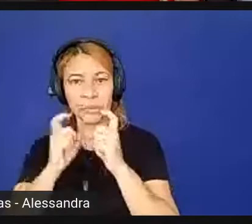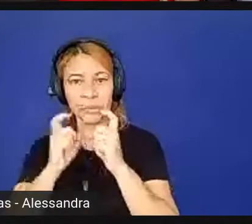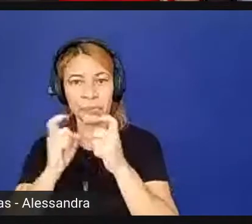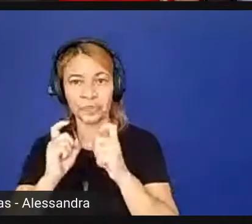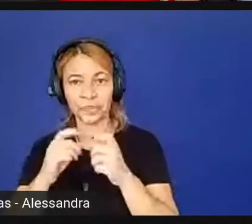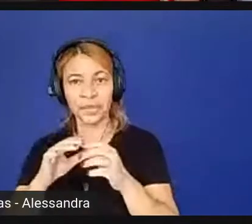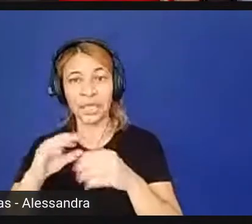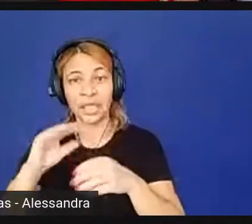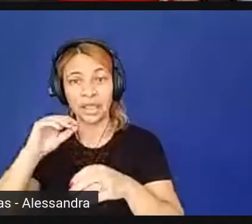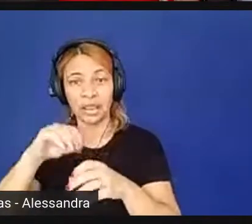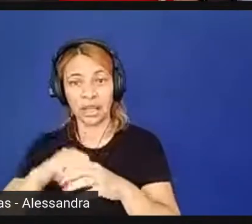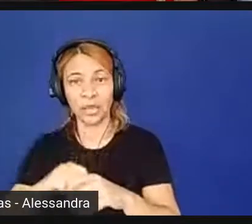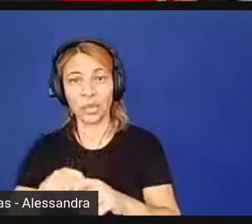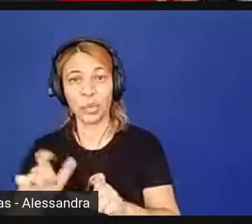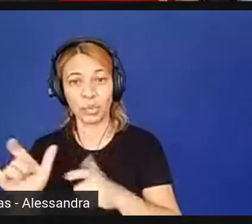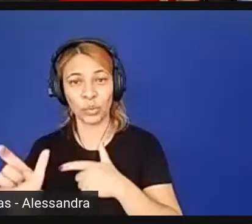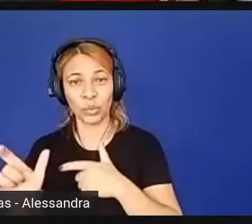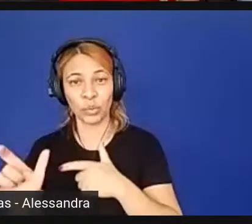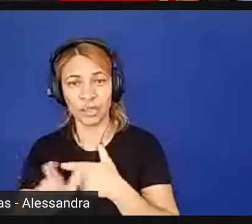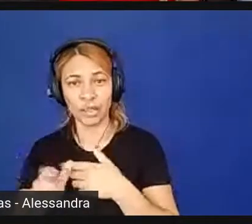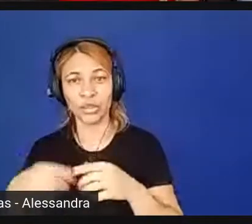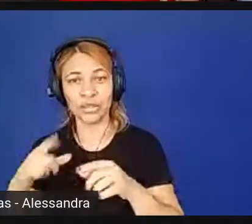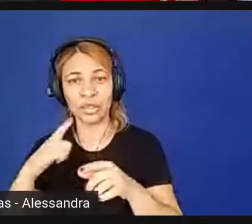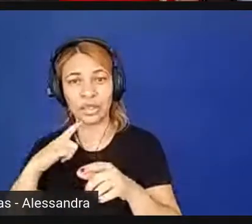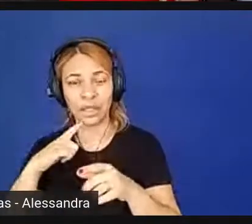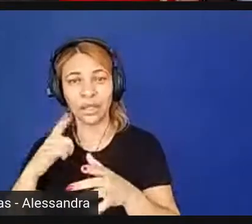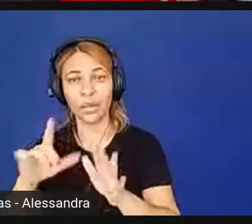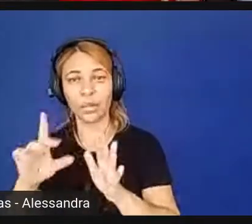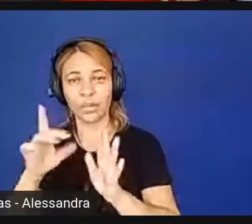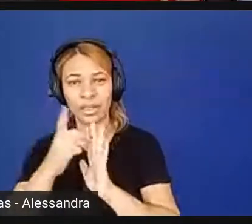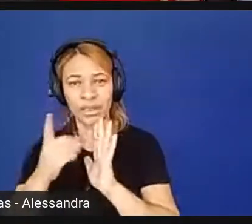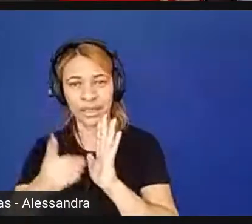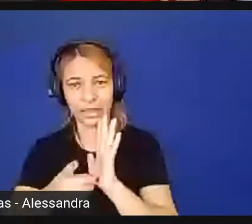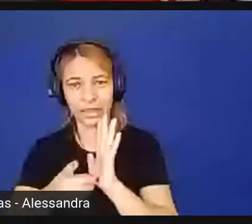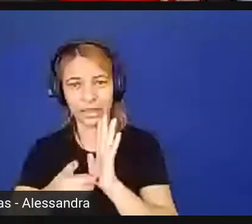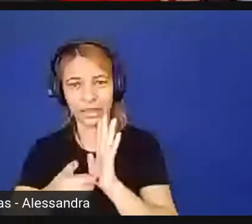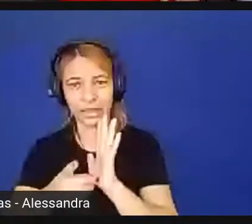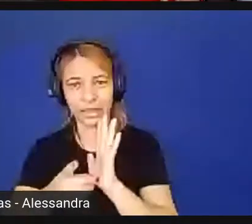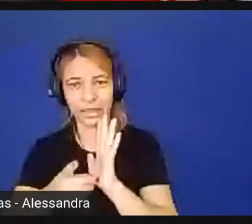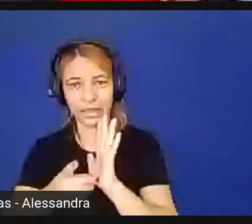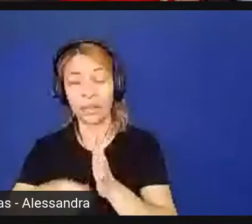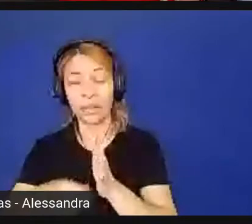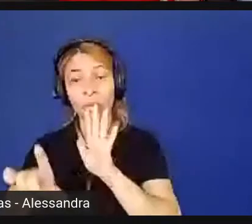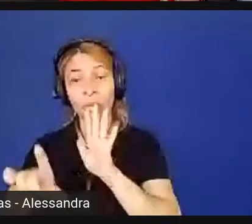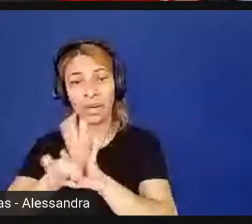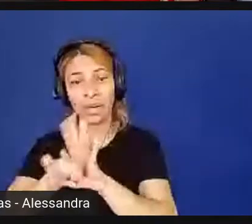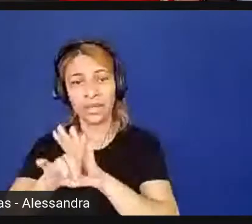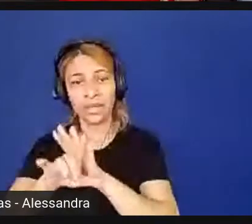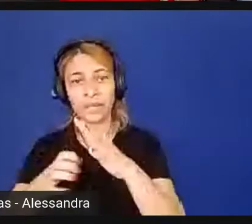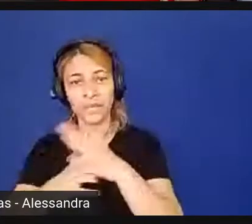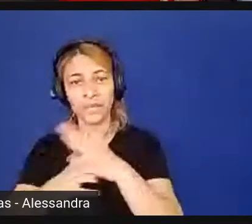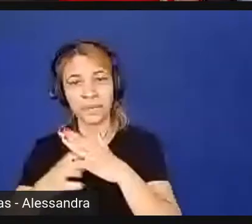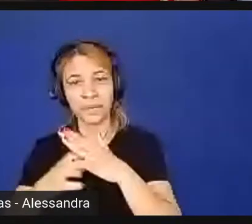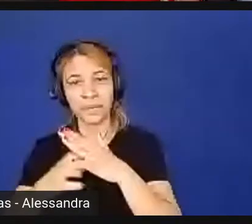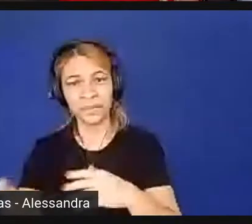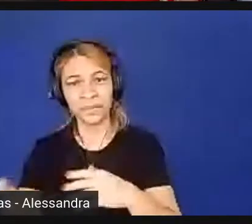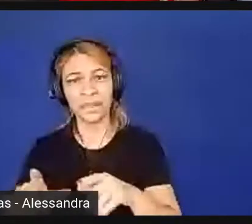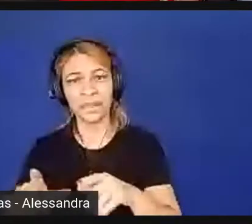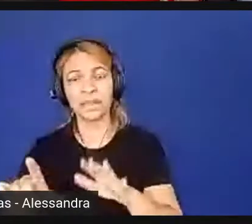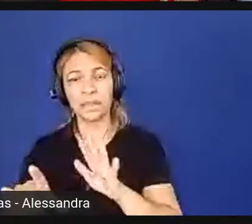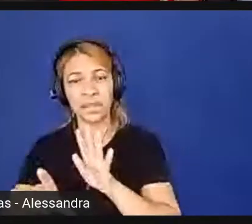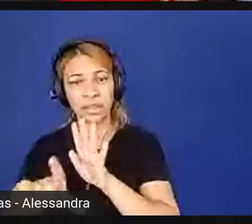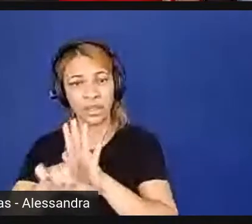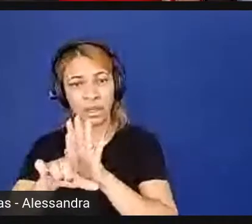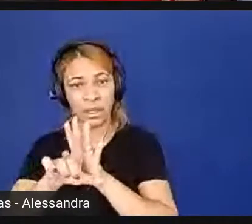Executivo, acho que tem agora o decreto de governança que obriga, né? Teve a lei também das estatais e a lei das agências reguladoras, que também